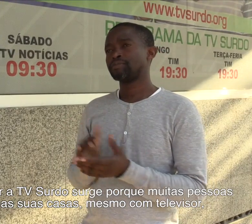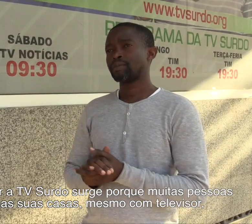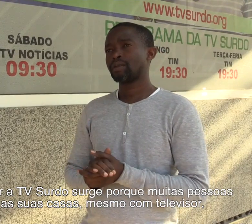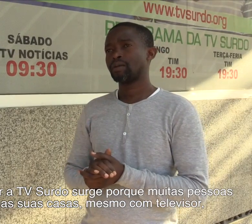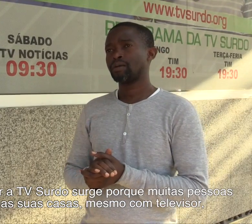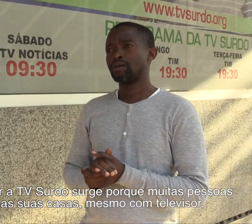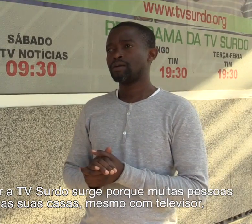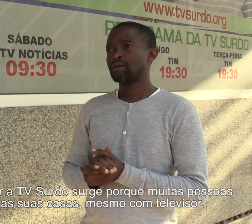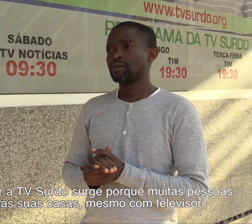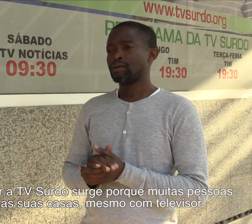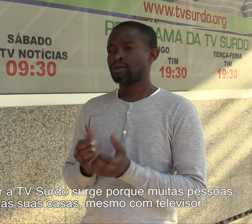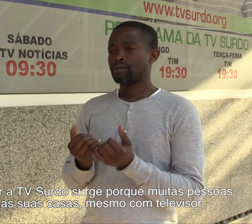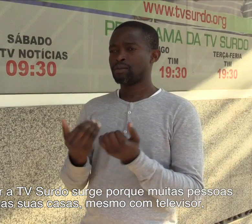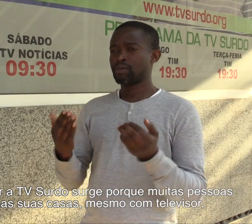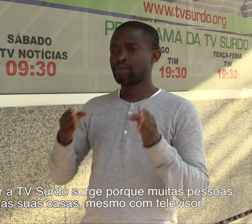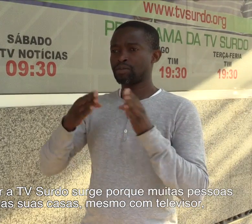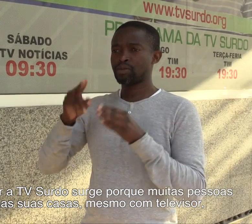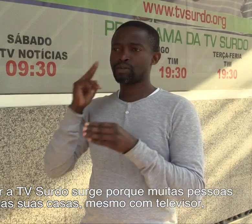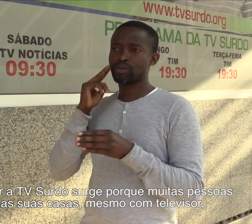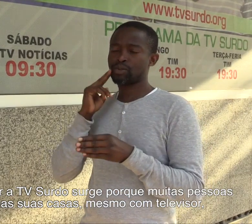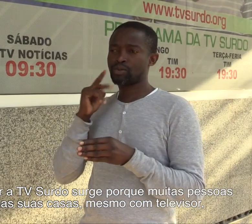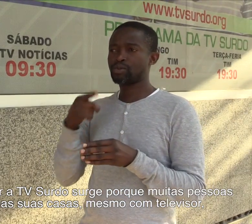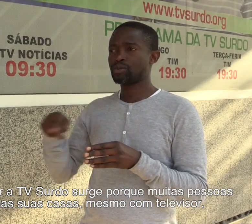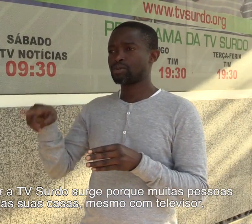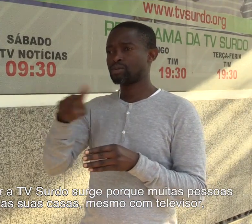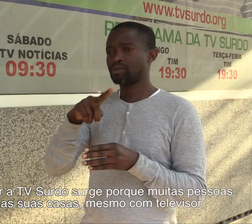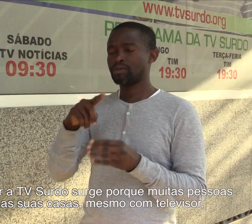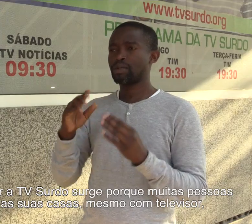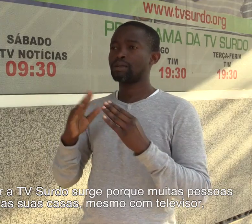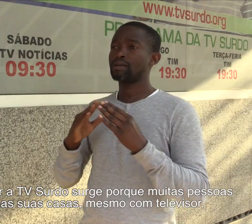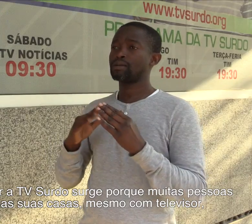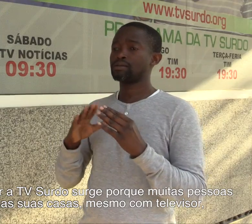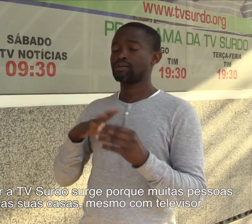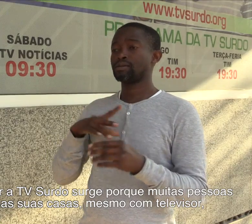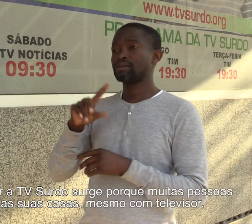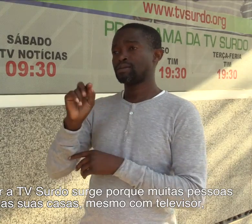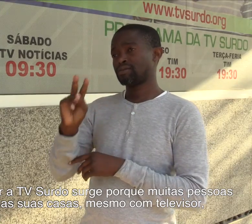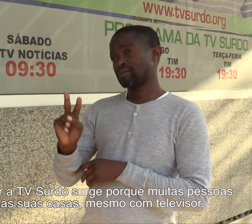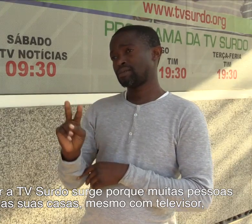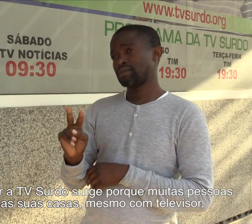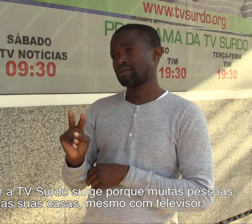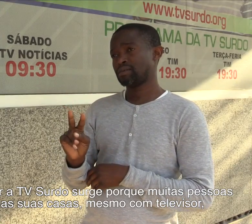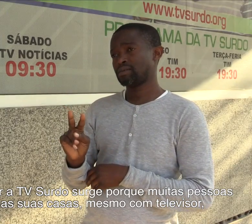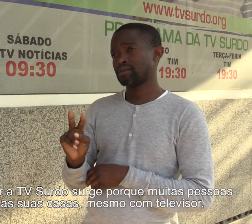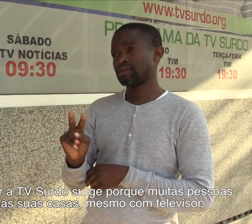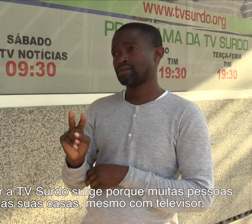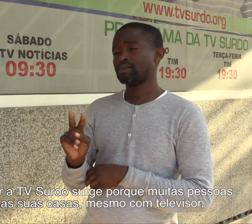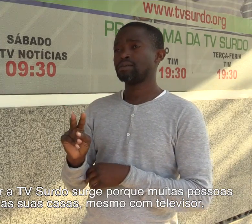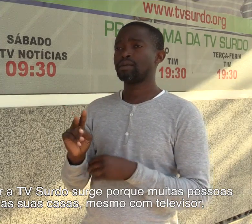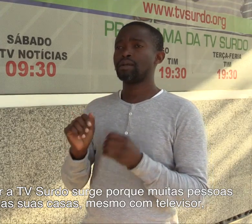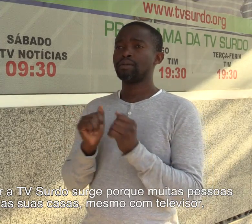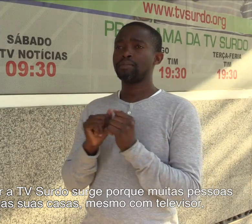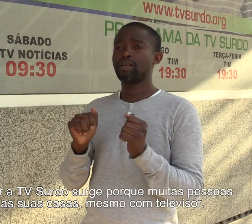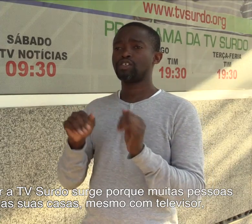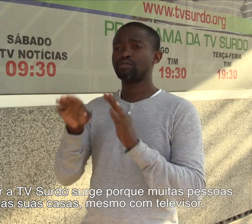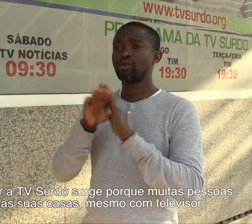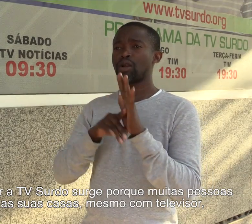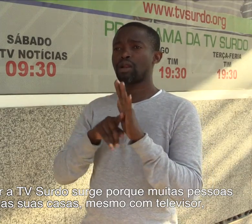Surdo surgiu porque muitas pessoas surdas, nas suas casas,